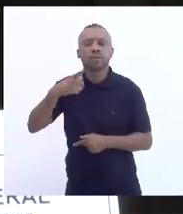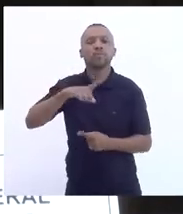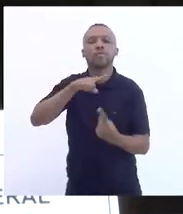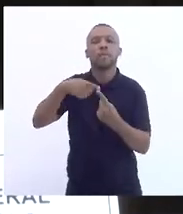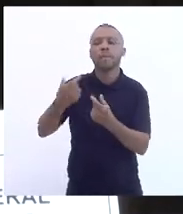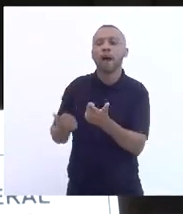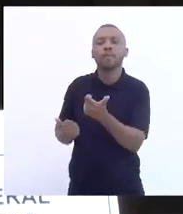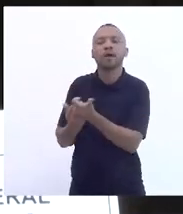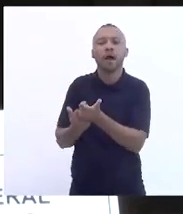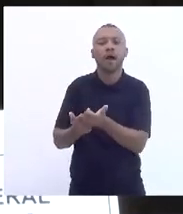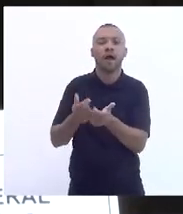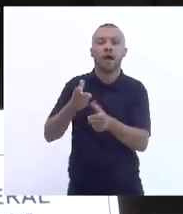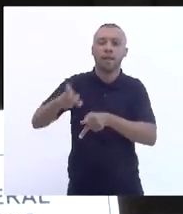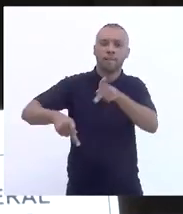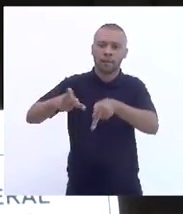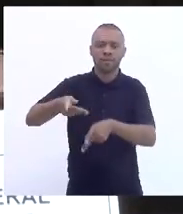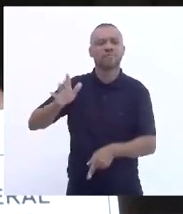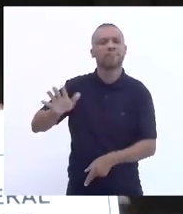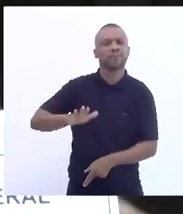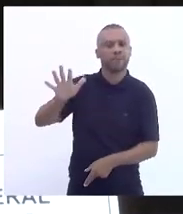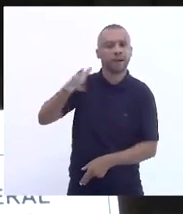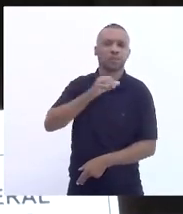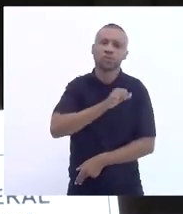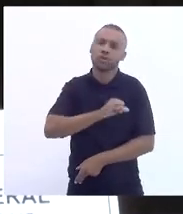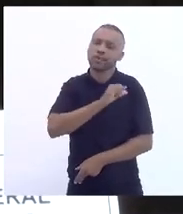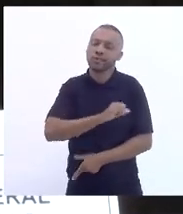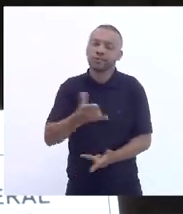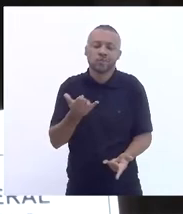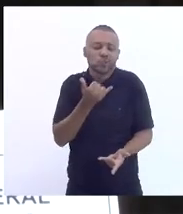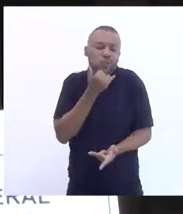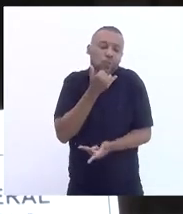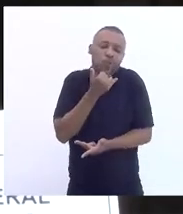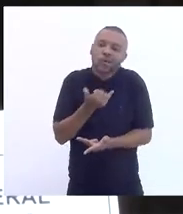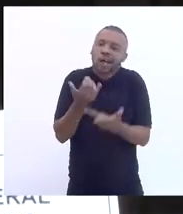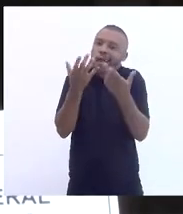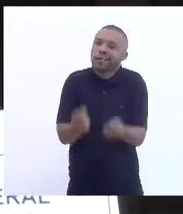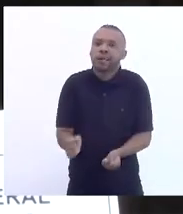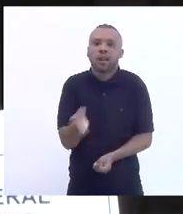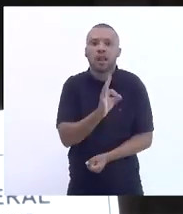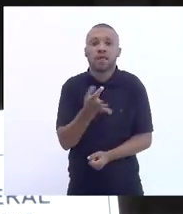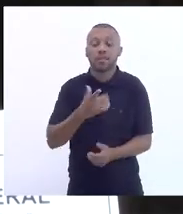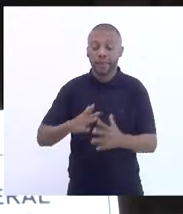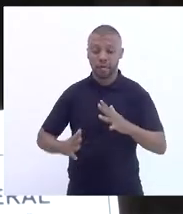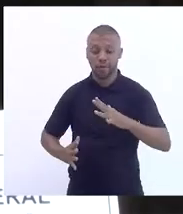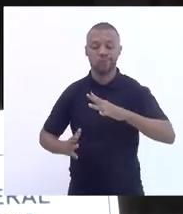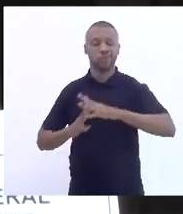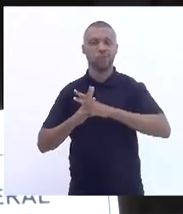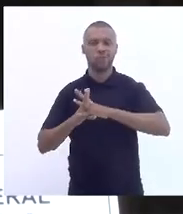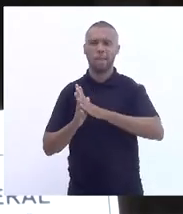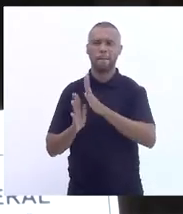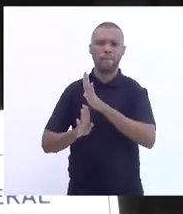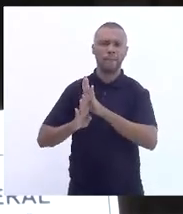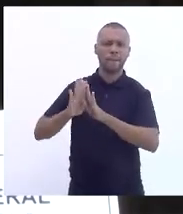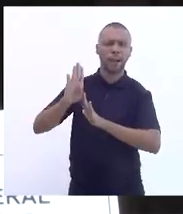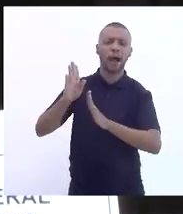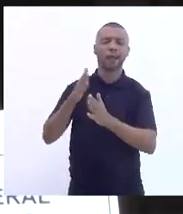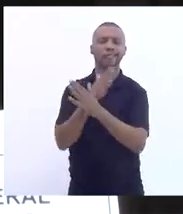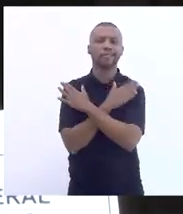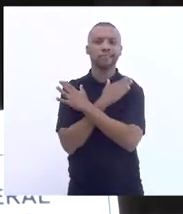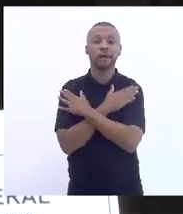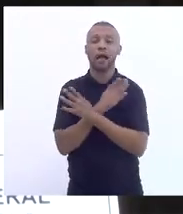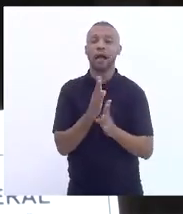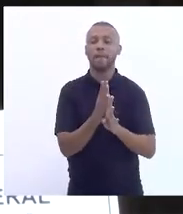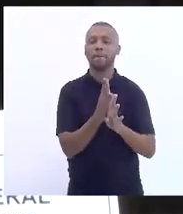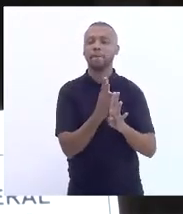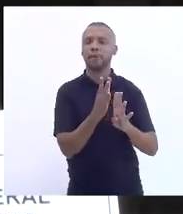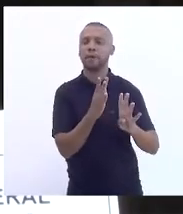mesa do chá velados de brasileiros do Rio de Janeiro é razoável não é razoável gente t-rex o desemprego a fila do osso